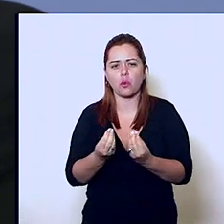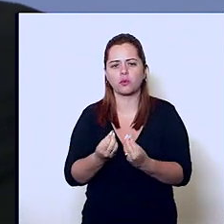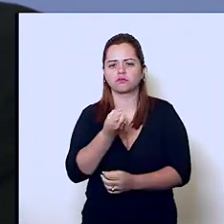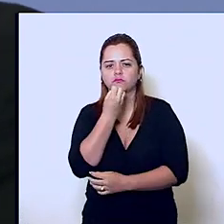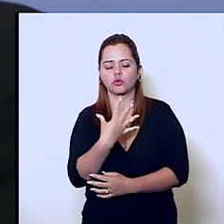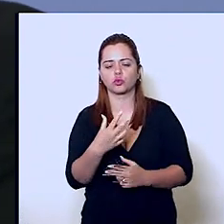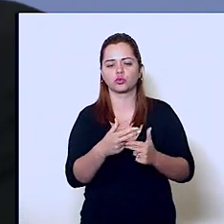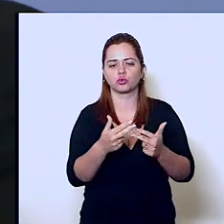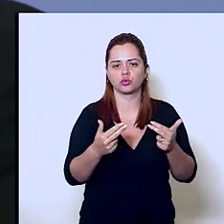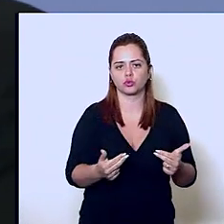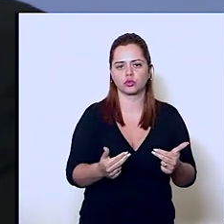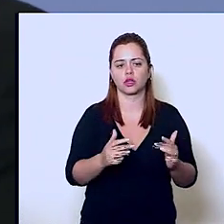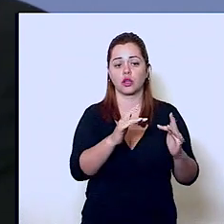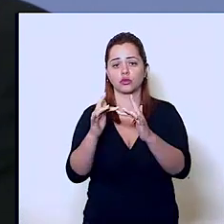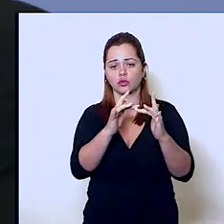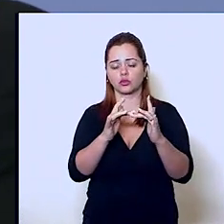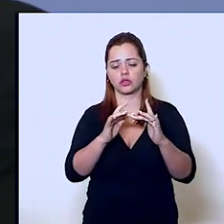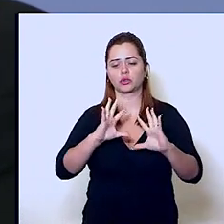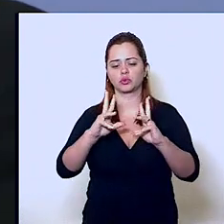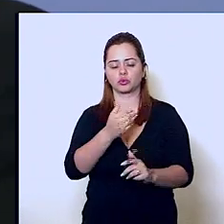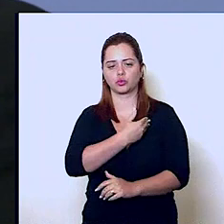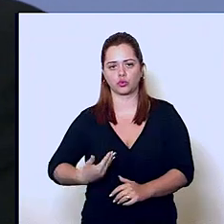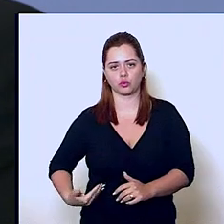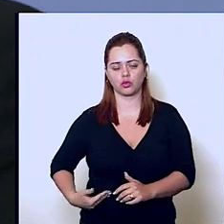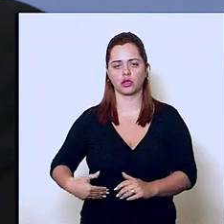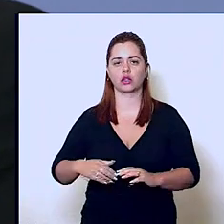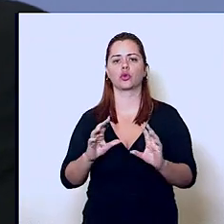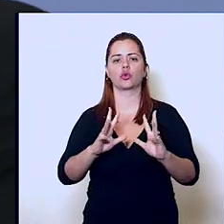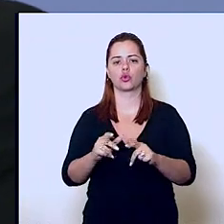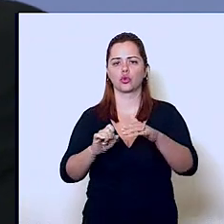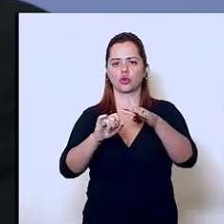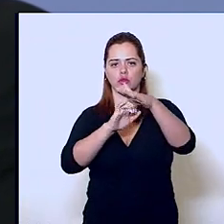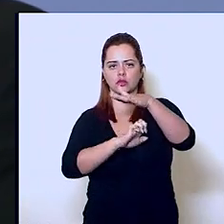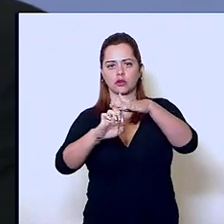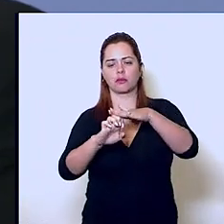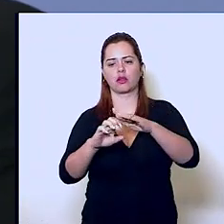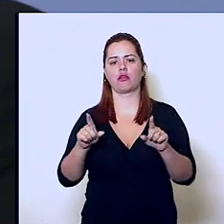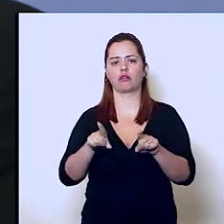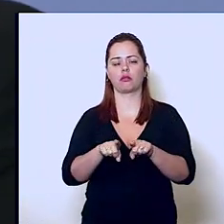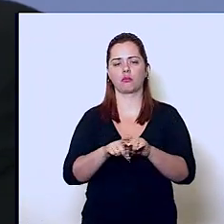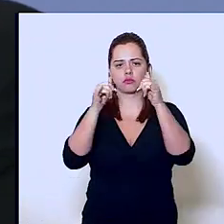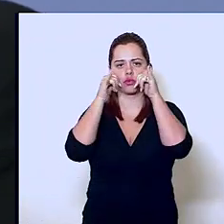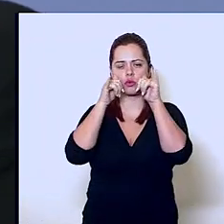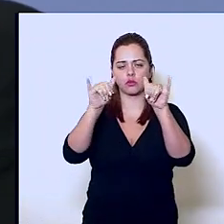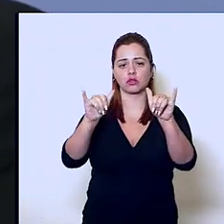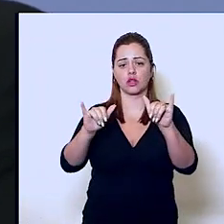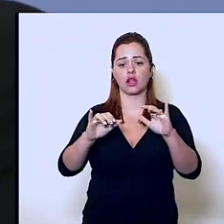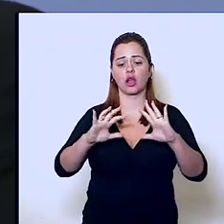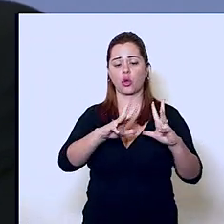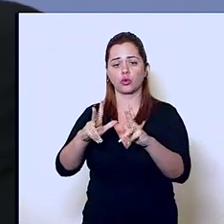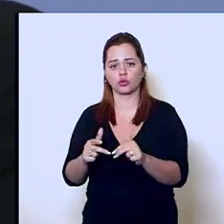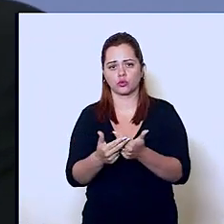com agentes governamentais, seja com o setor privado, com a imprensa, com a academia. Ele atuou em todas essas esferas